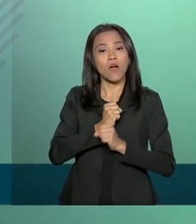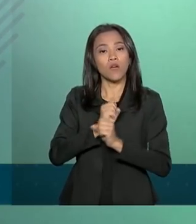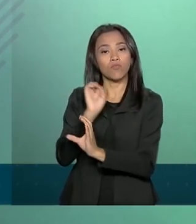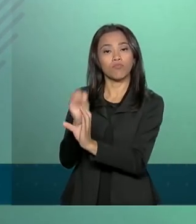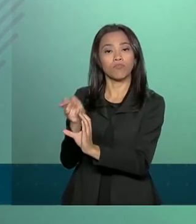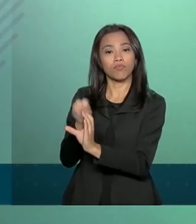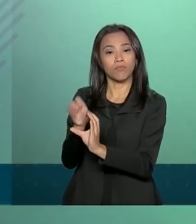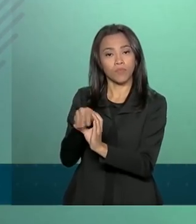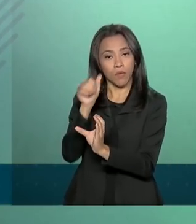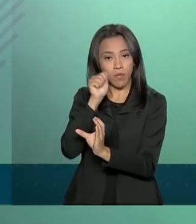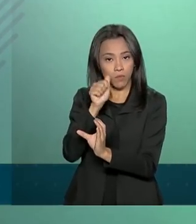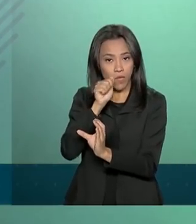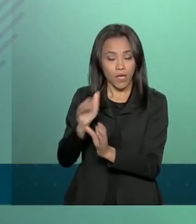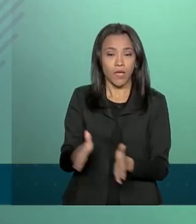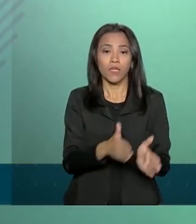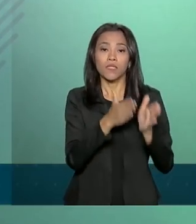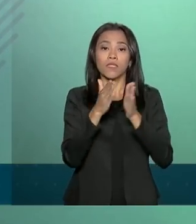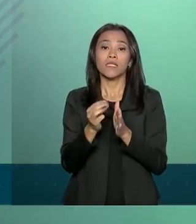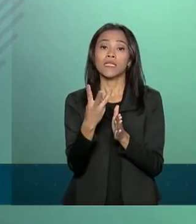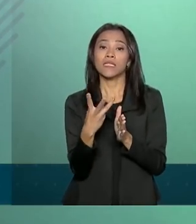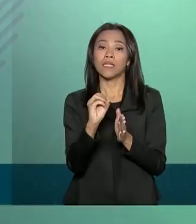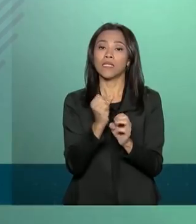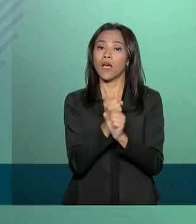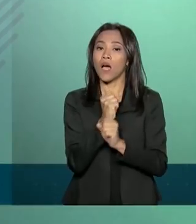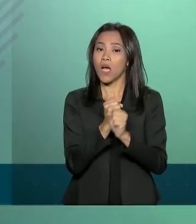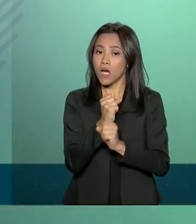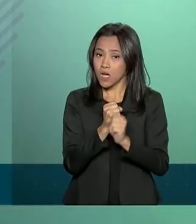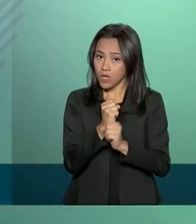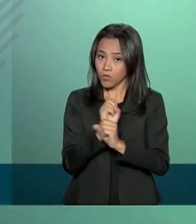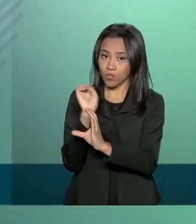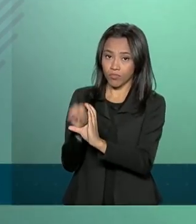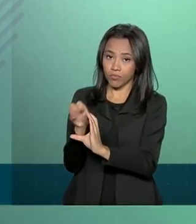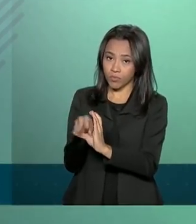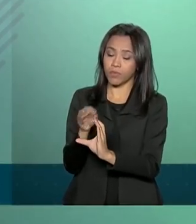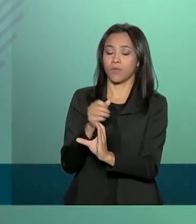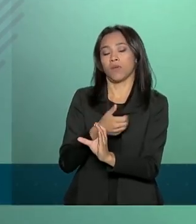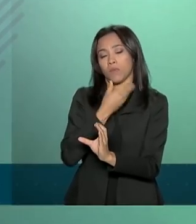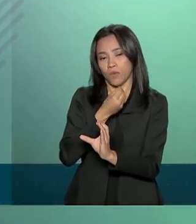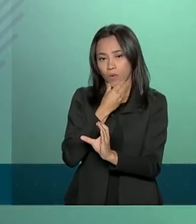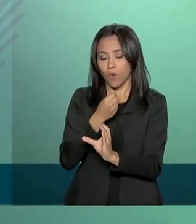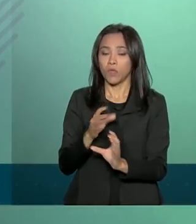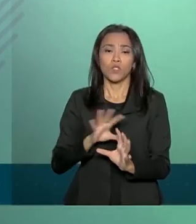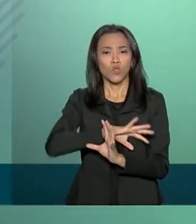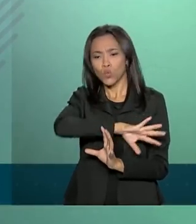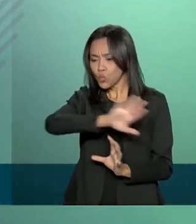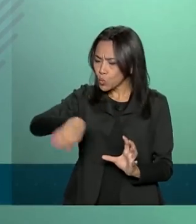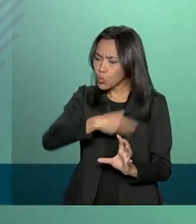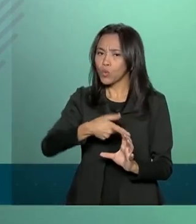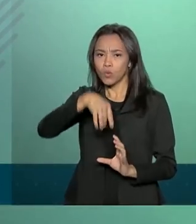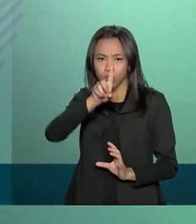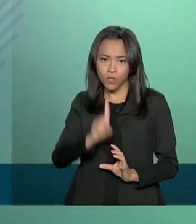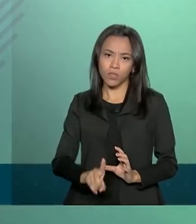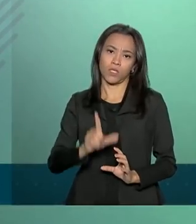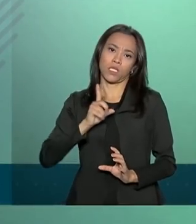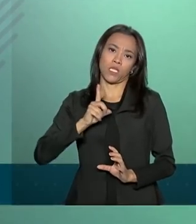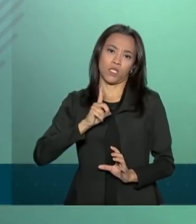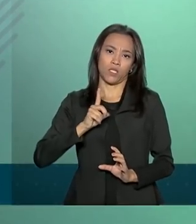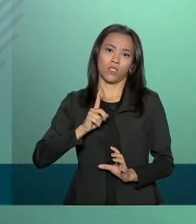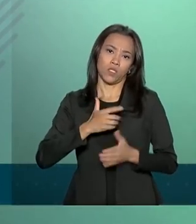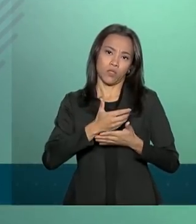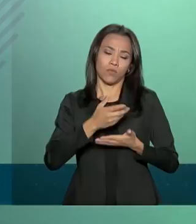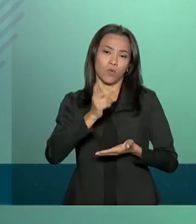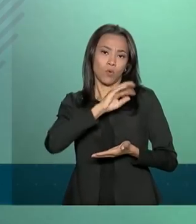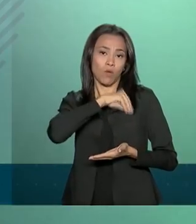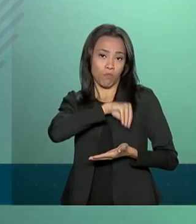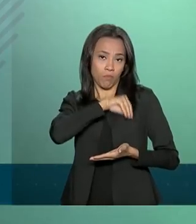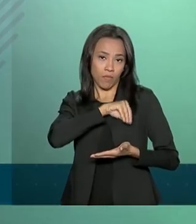e 30 anos para os homens os proventos serão integrais a pensão será variável de